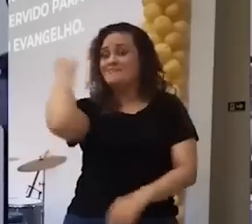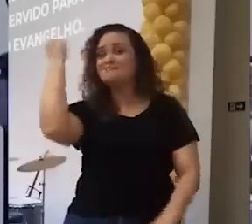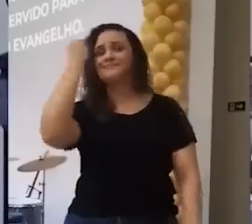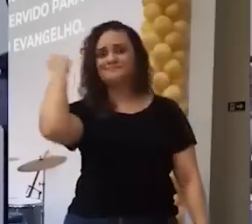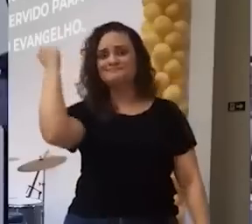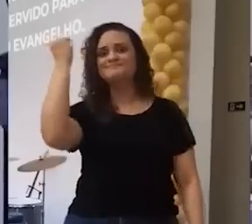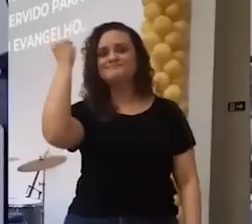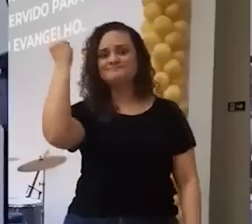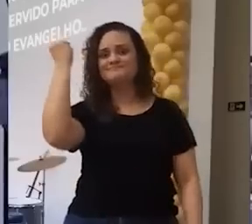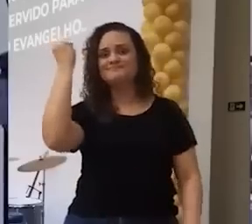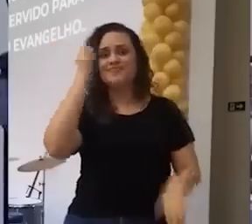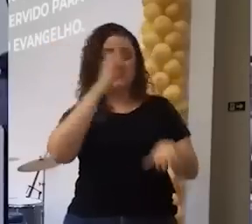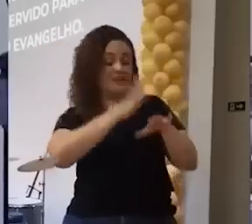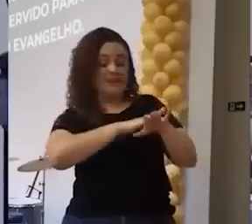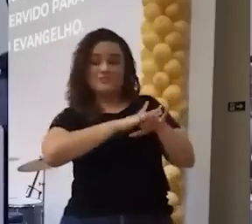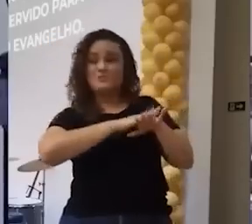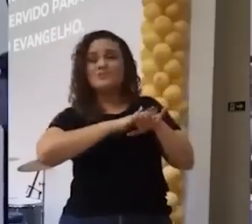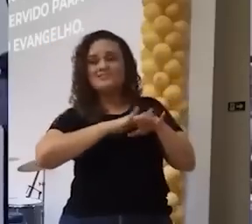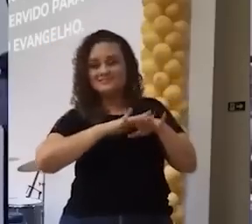É uma doença dolorosa.